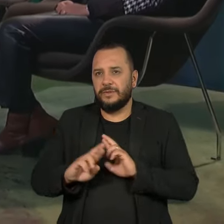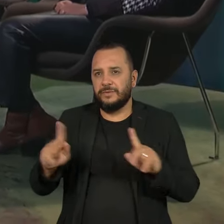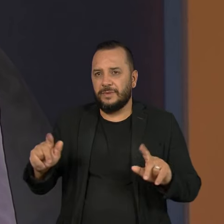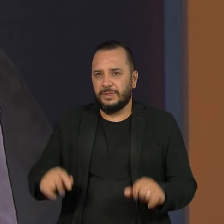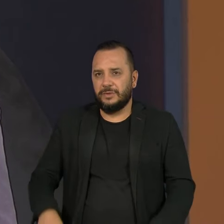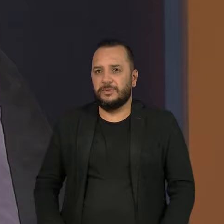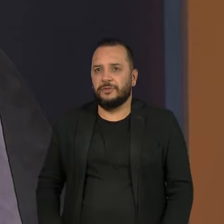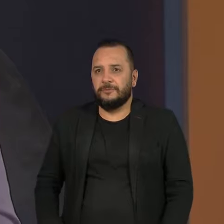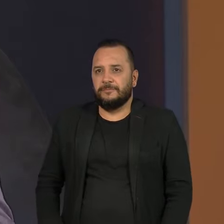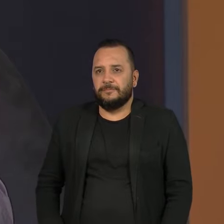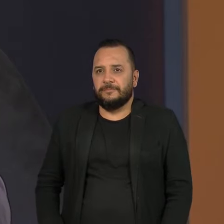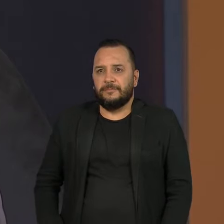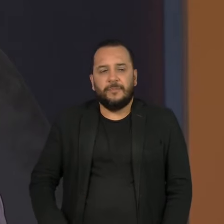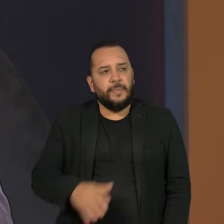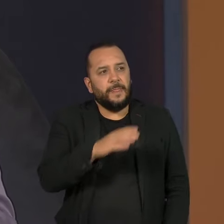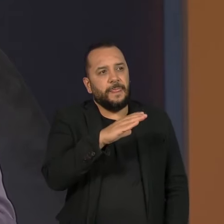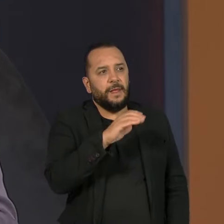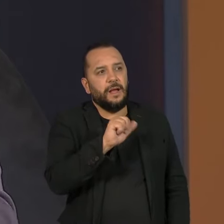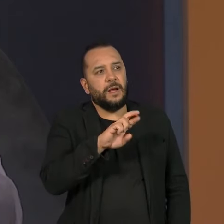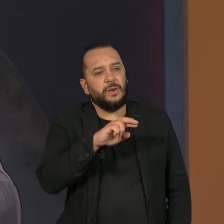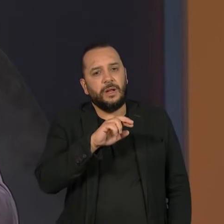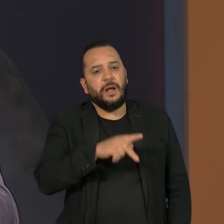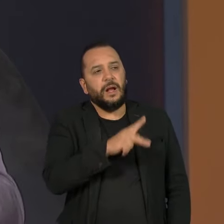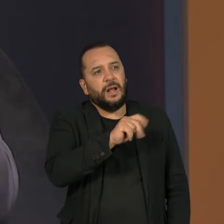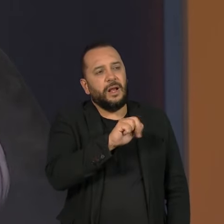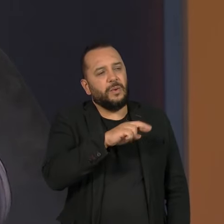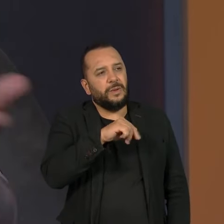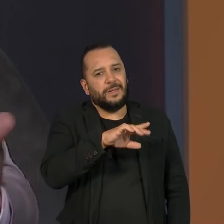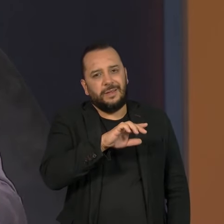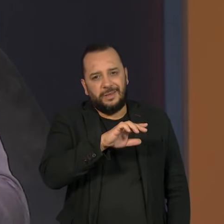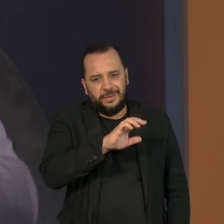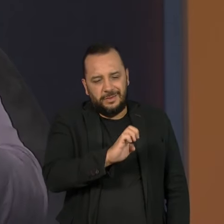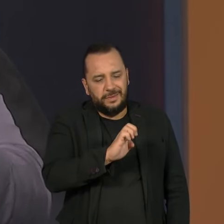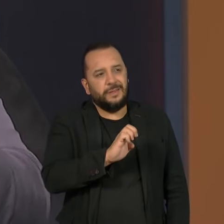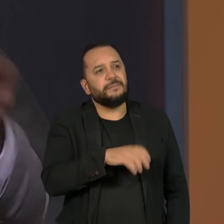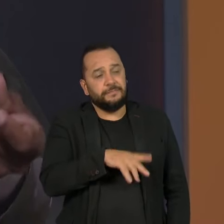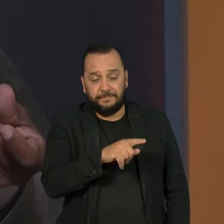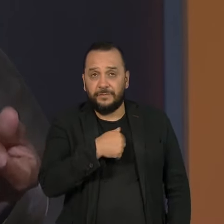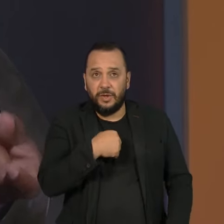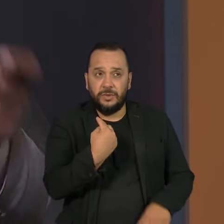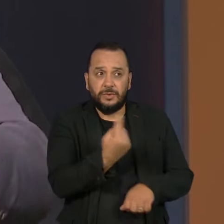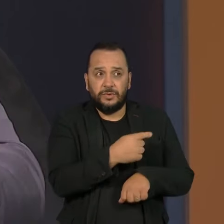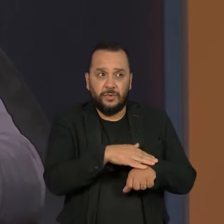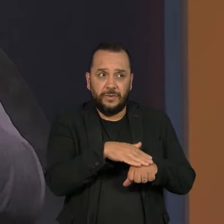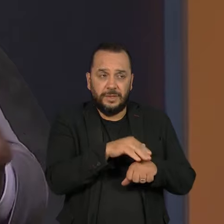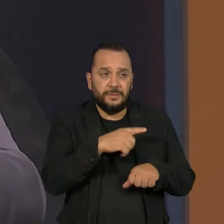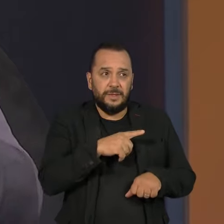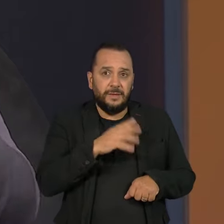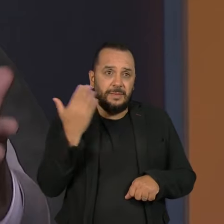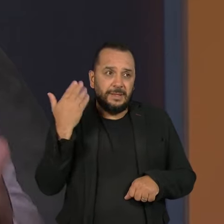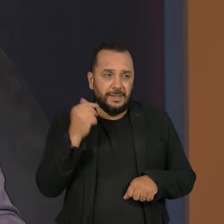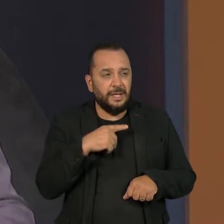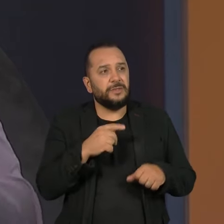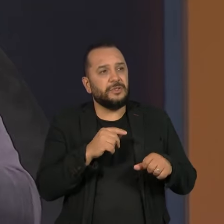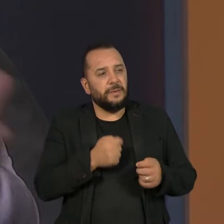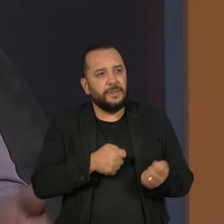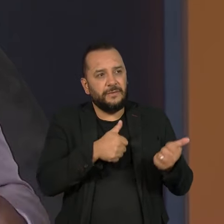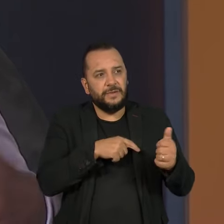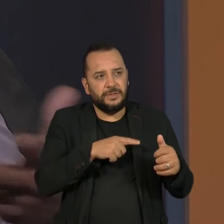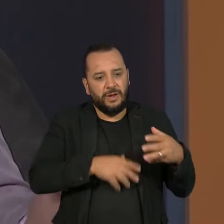né? Ô, Caroline, você tem dito, nós estamos conversando, olha, a Bolsa aumentou de 1.000 para 2.000, 3.500,